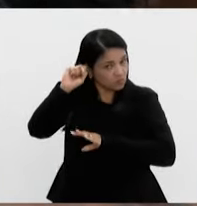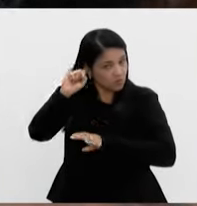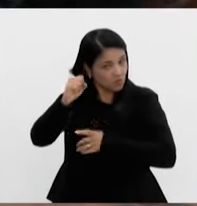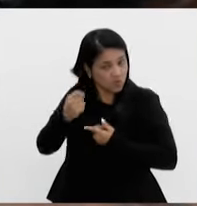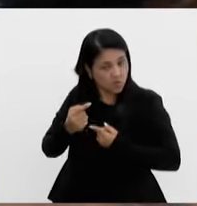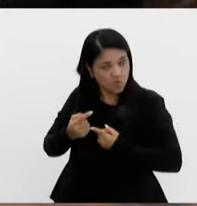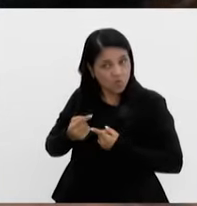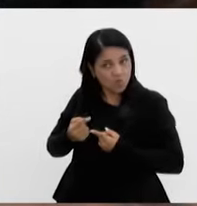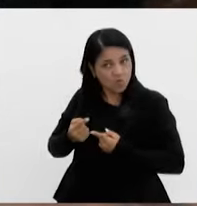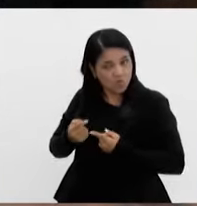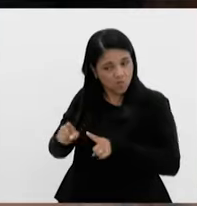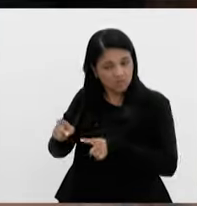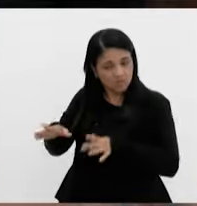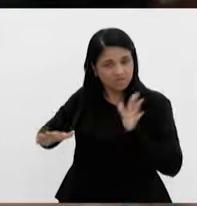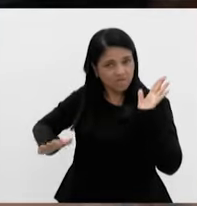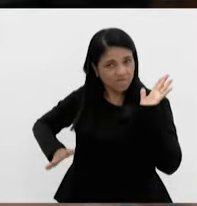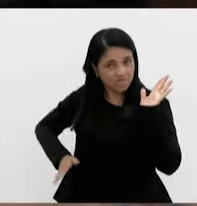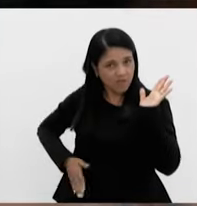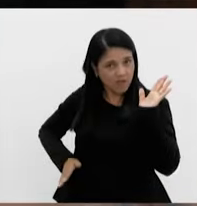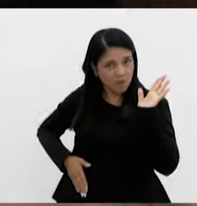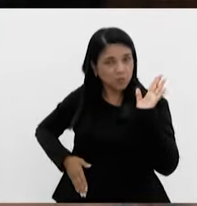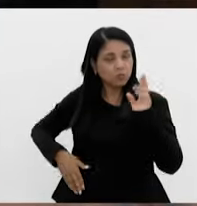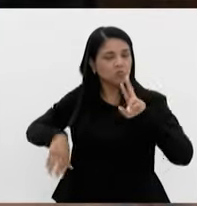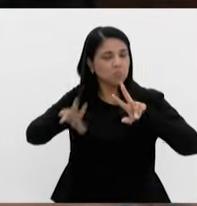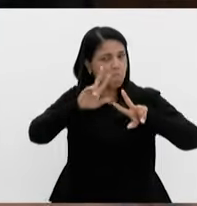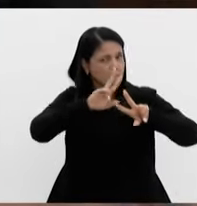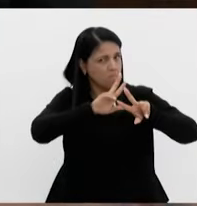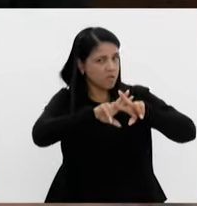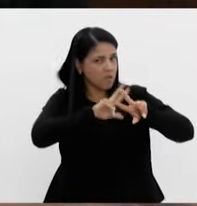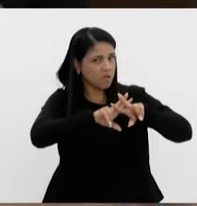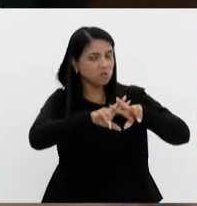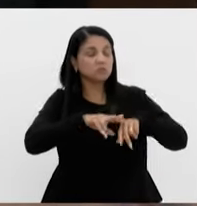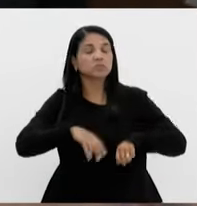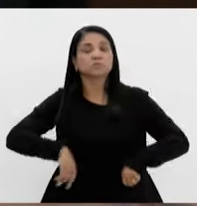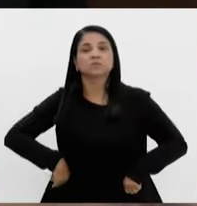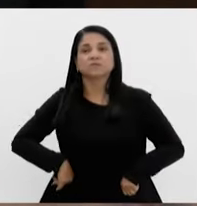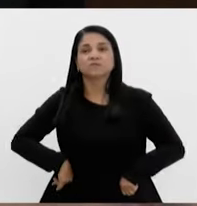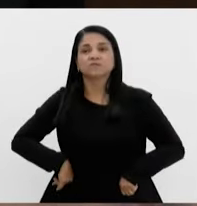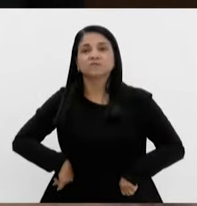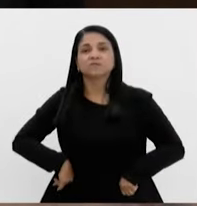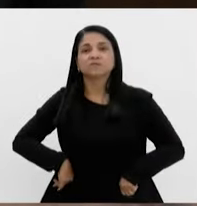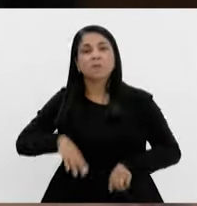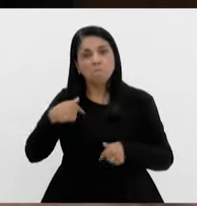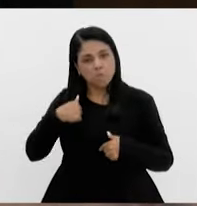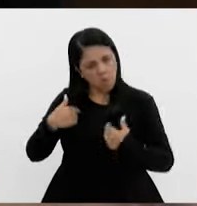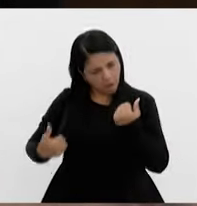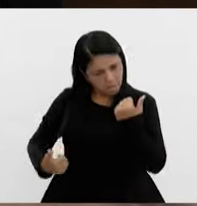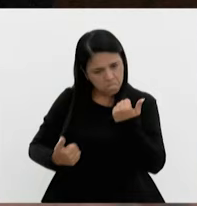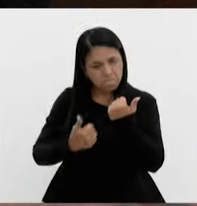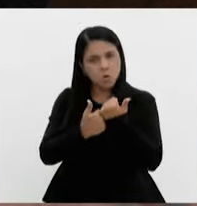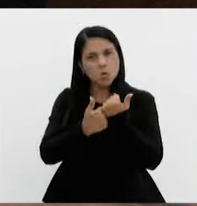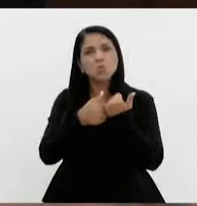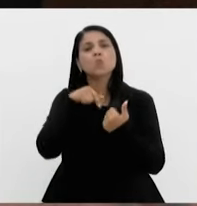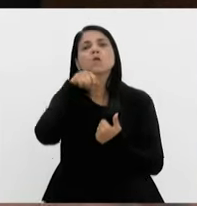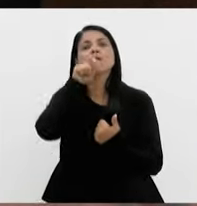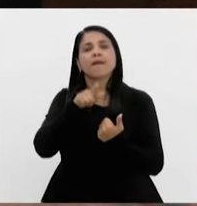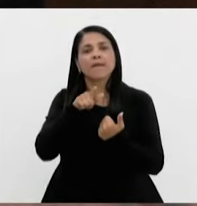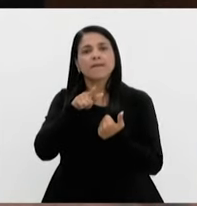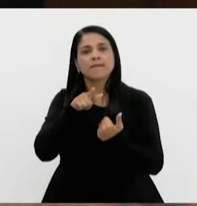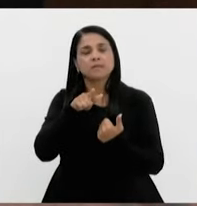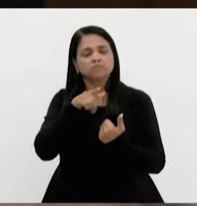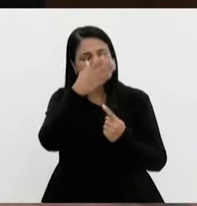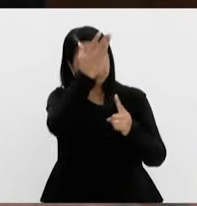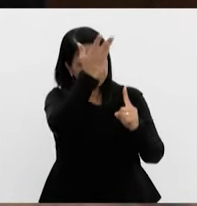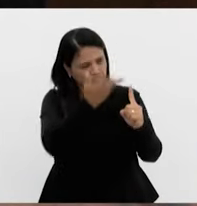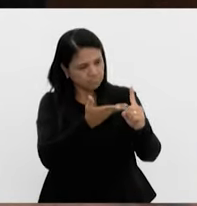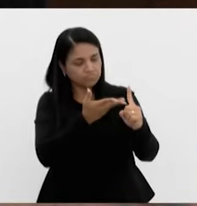esse vagabundo porque foi preso é vagabundo e fica aqui o meu apoio não só o excelente policial